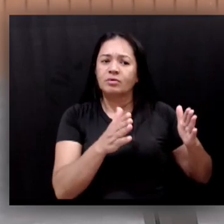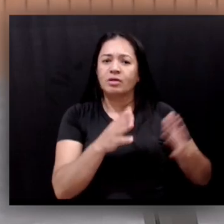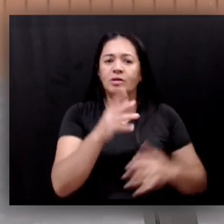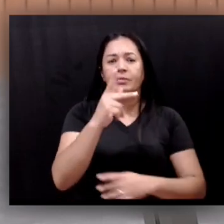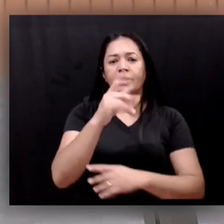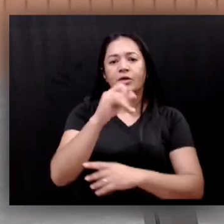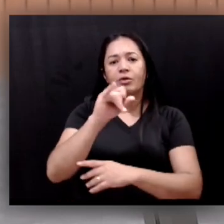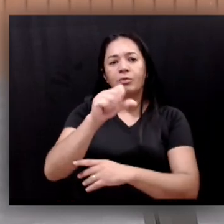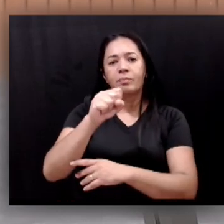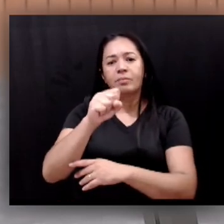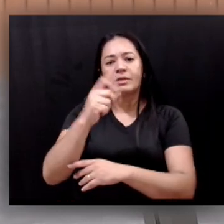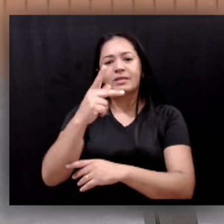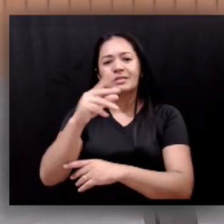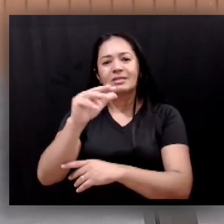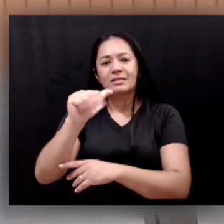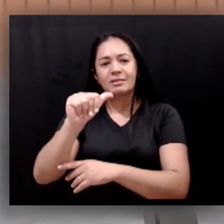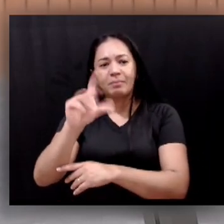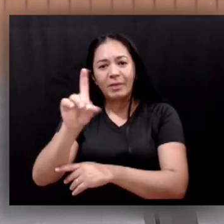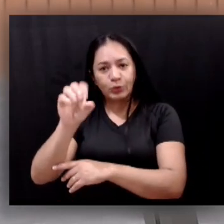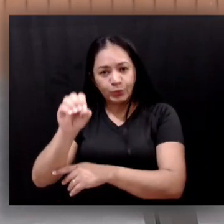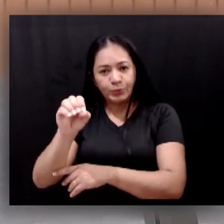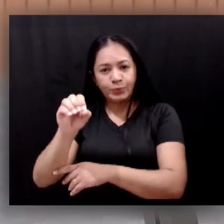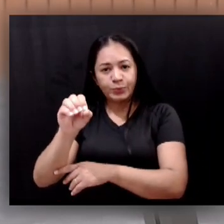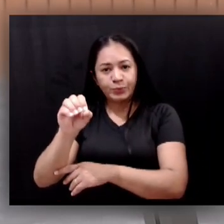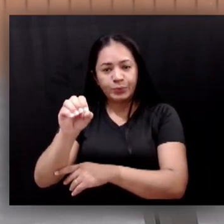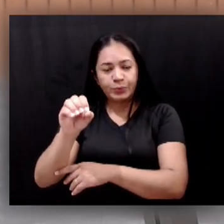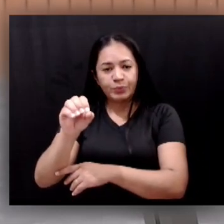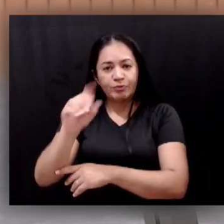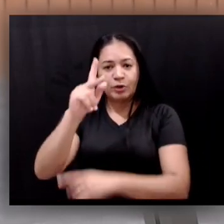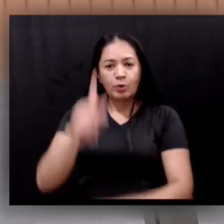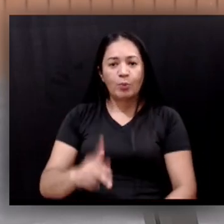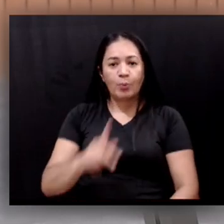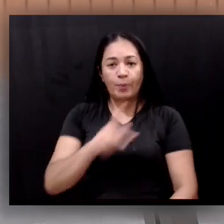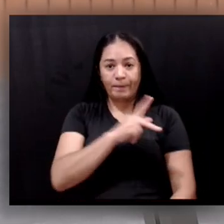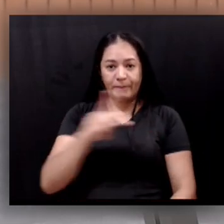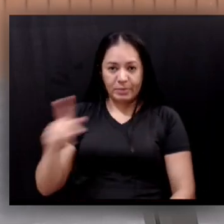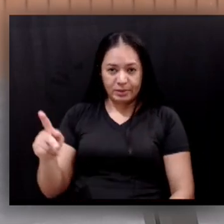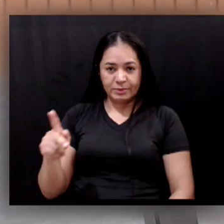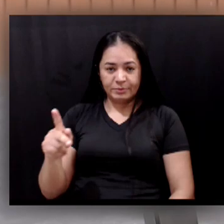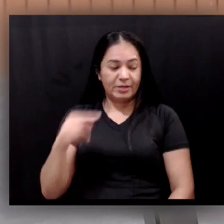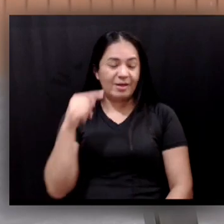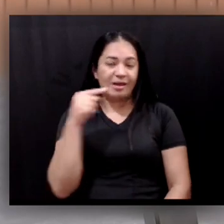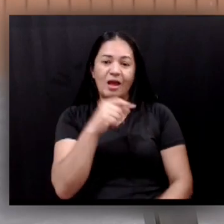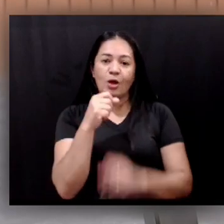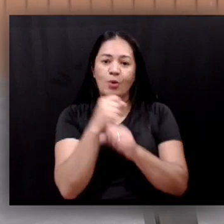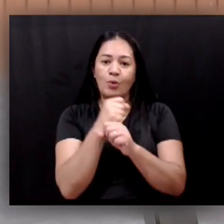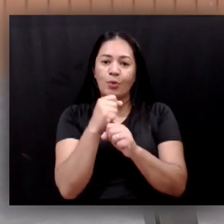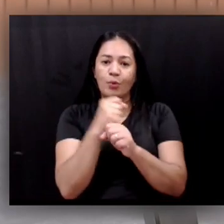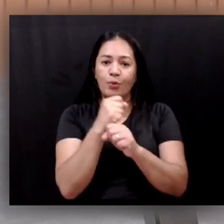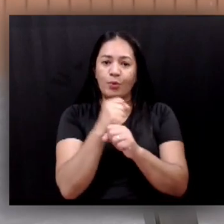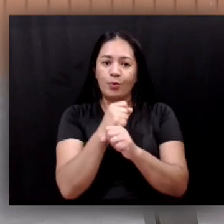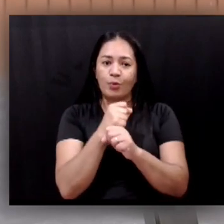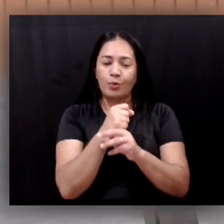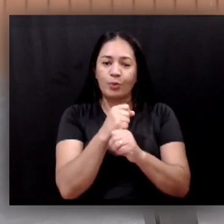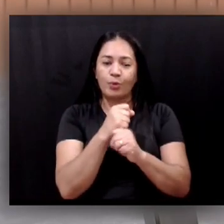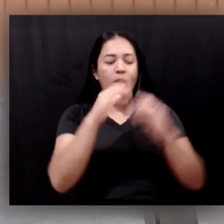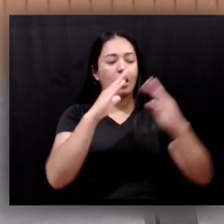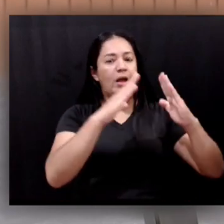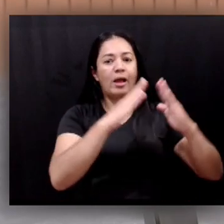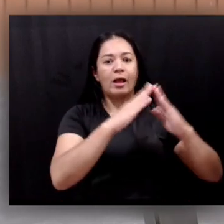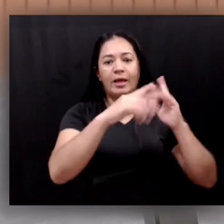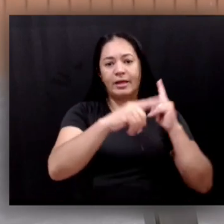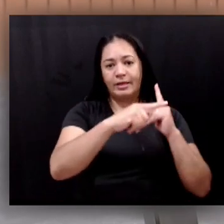arquidiocese, para o bispado, e lá se construiu a Igreja de Santa Rita, está construída no